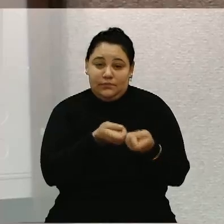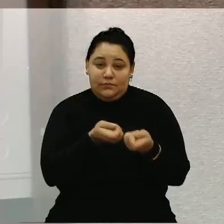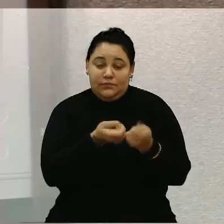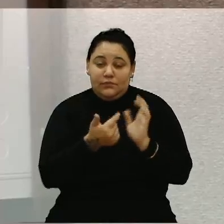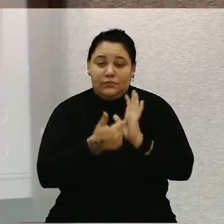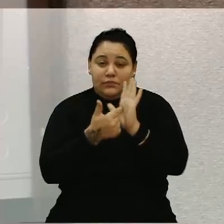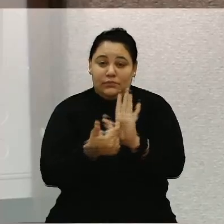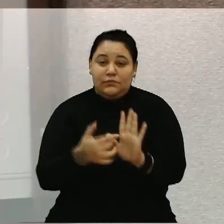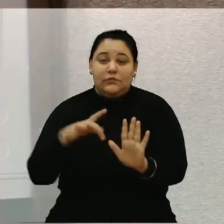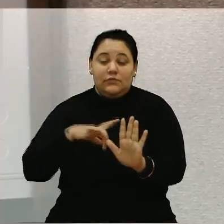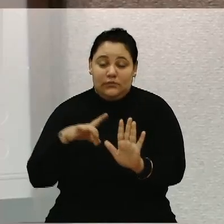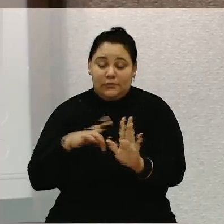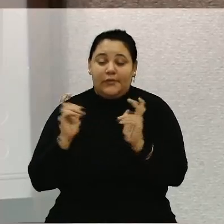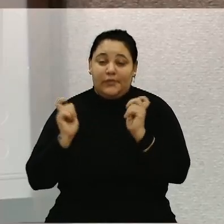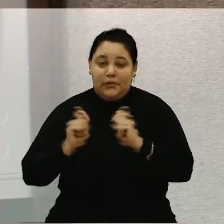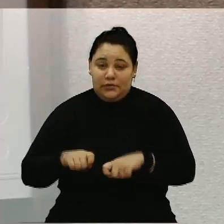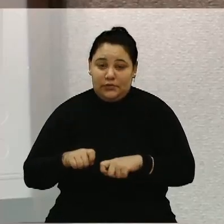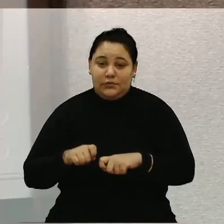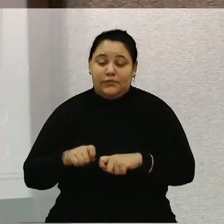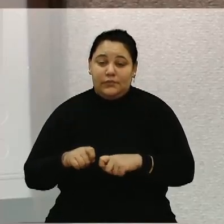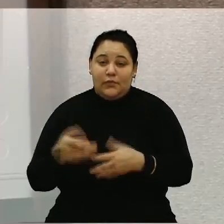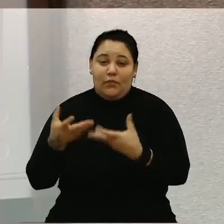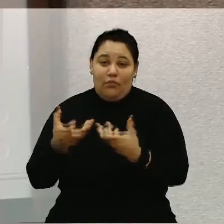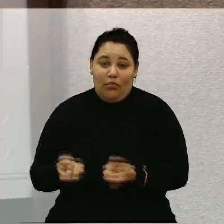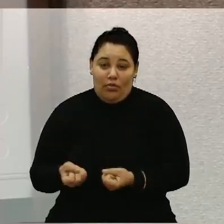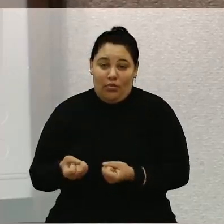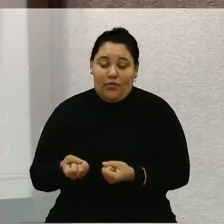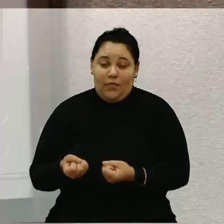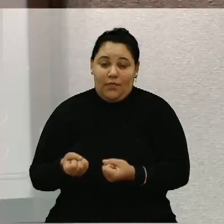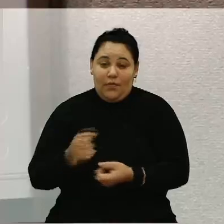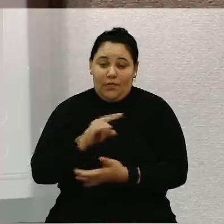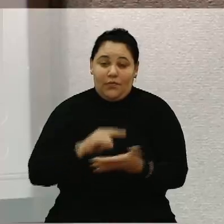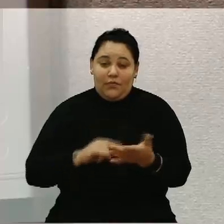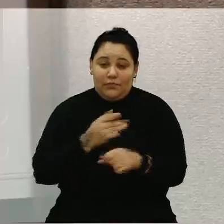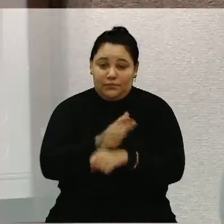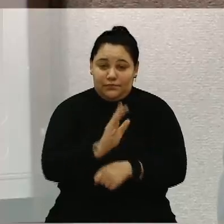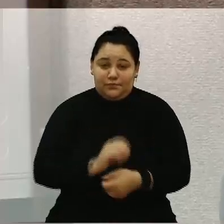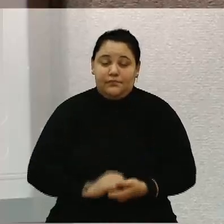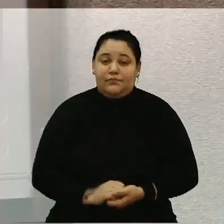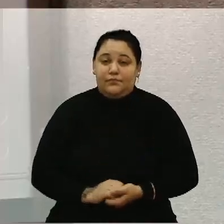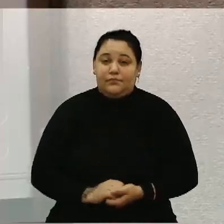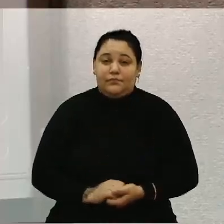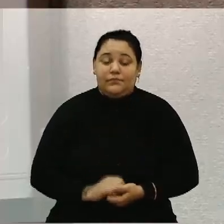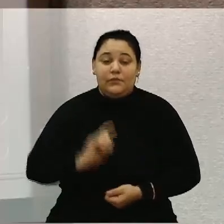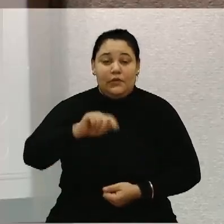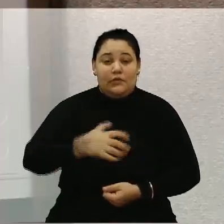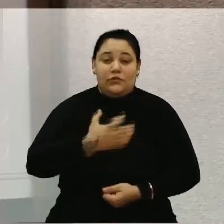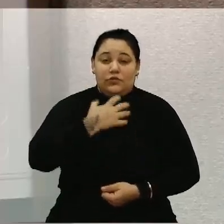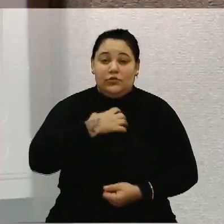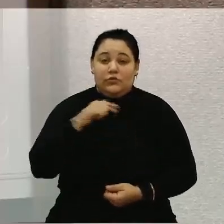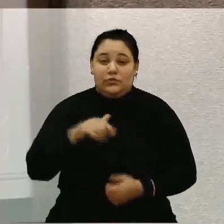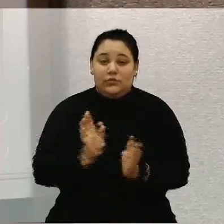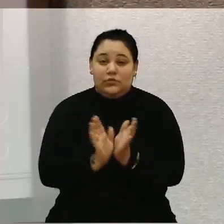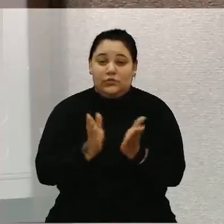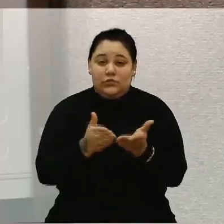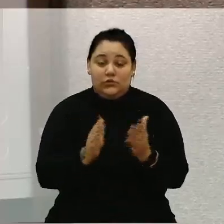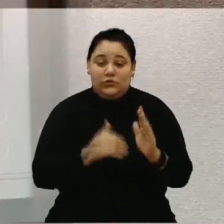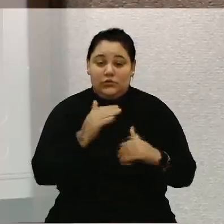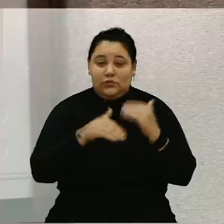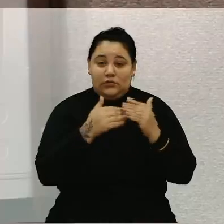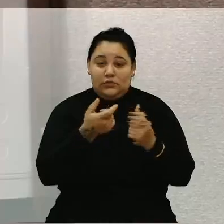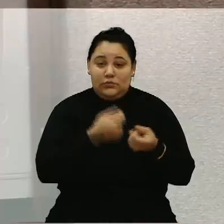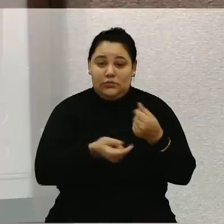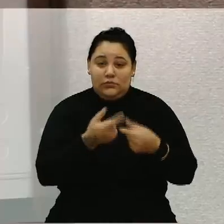revelando condições de obtenção de parecer favorável. Deste modo, essa Comissão de Desenvolvimento